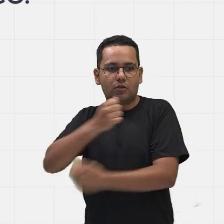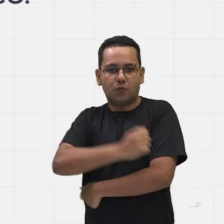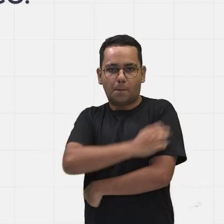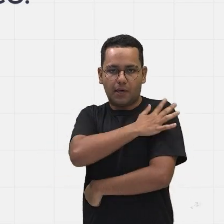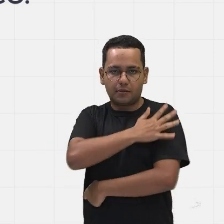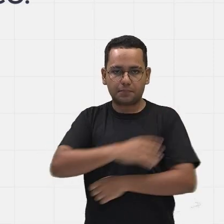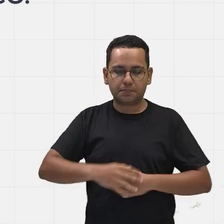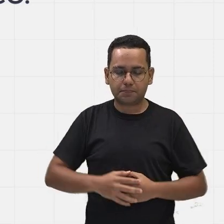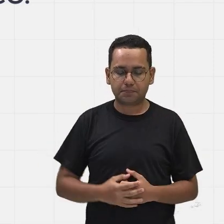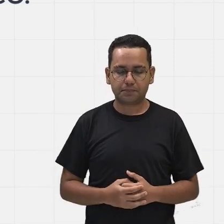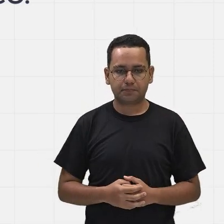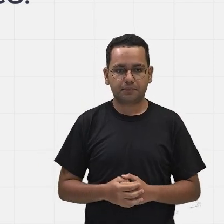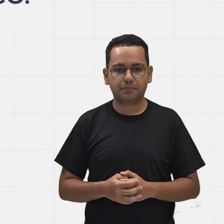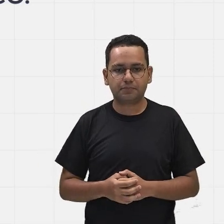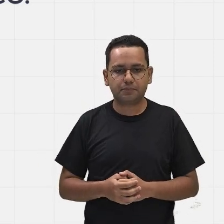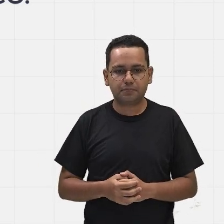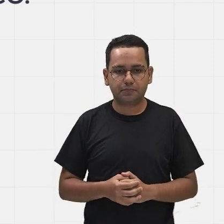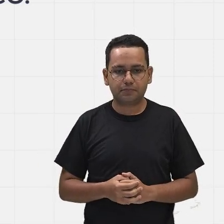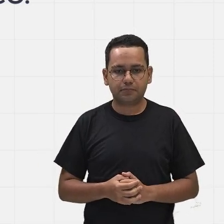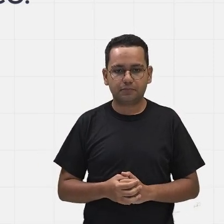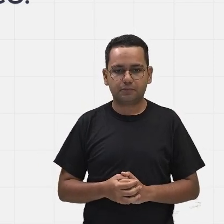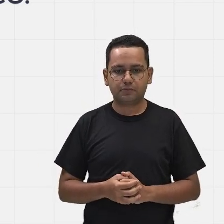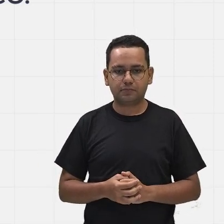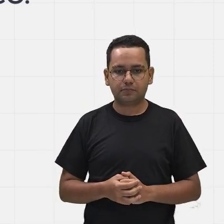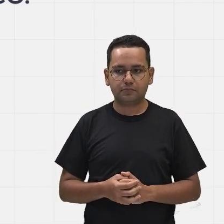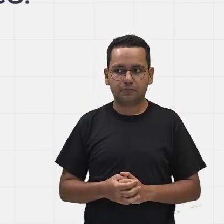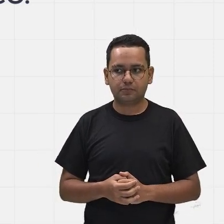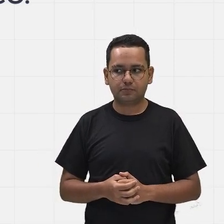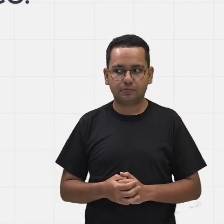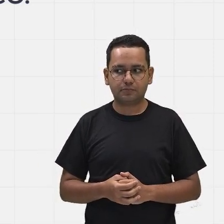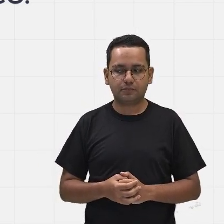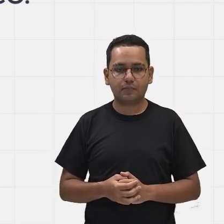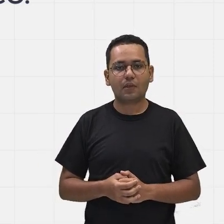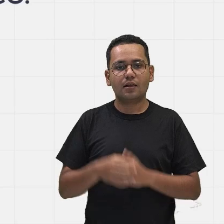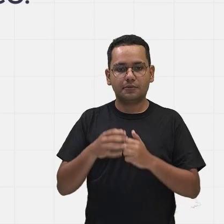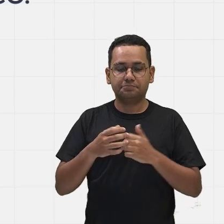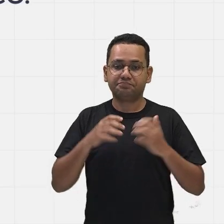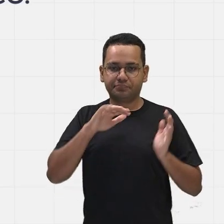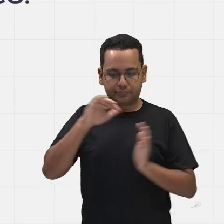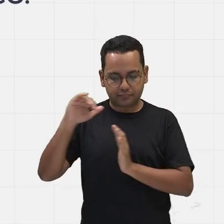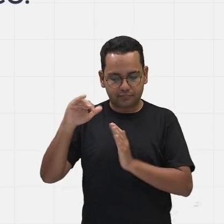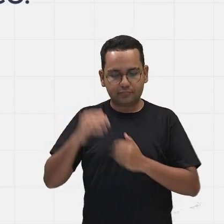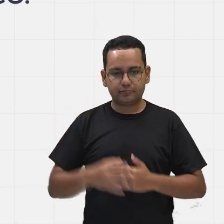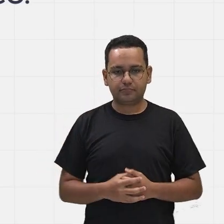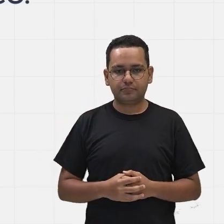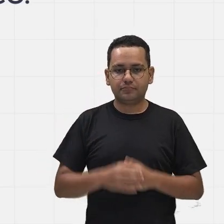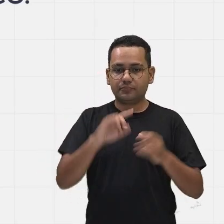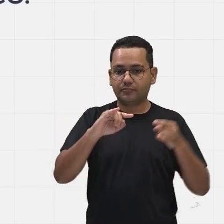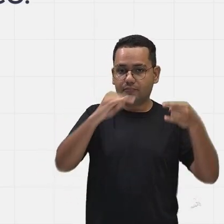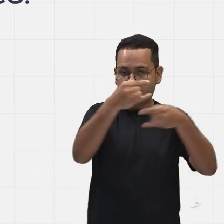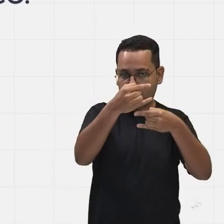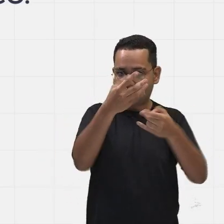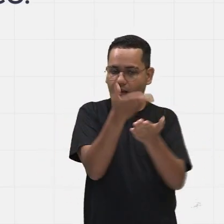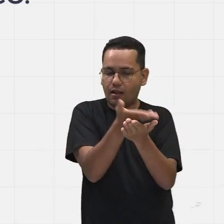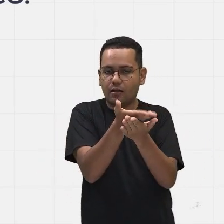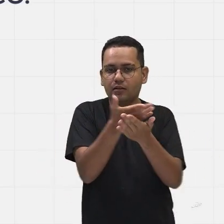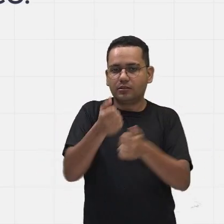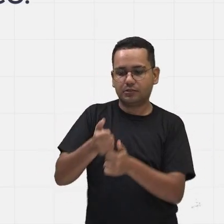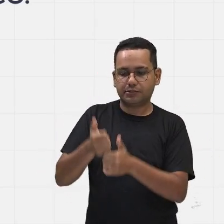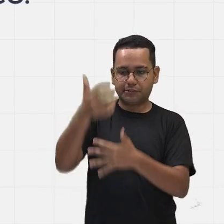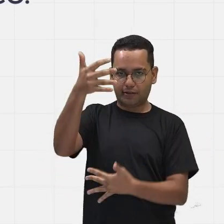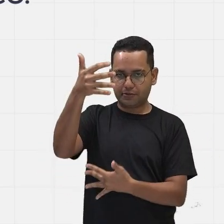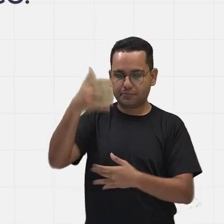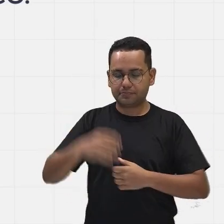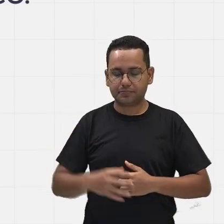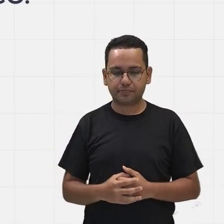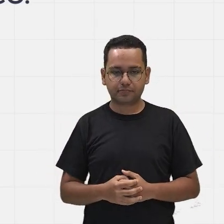Vamos lá, transmissão das aulas e o chat público. Assim que acessar o canal, vai